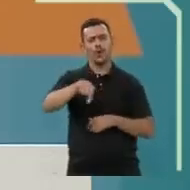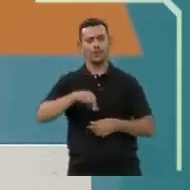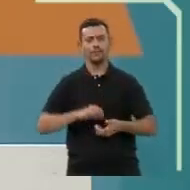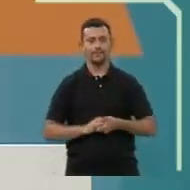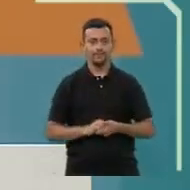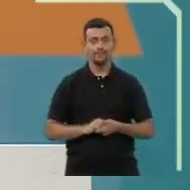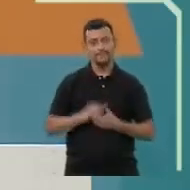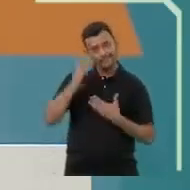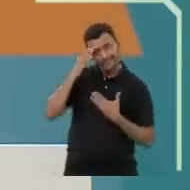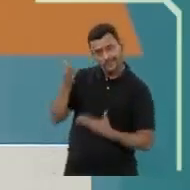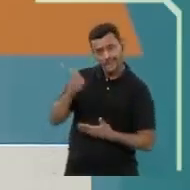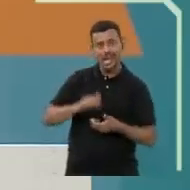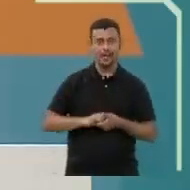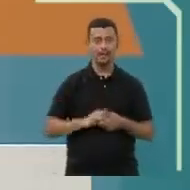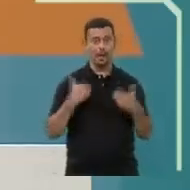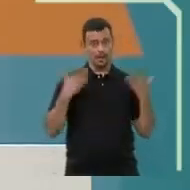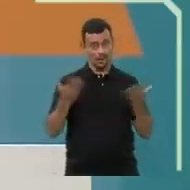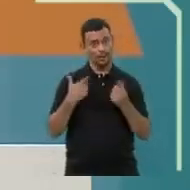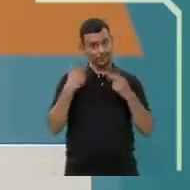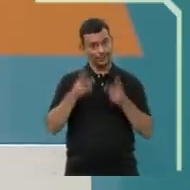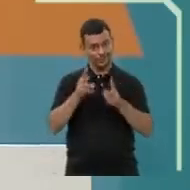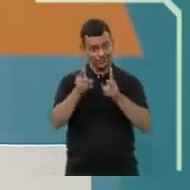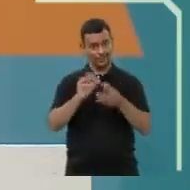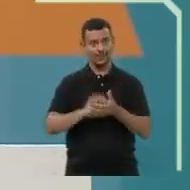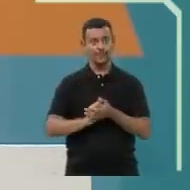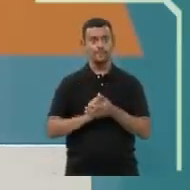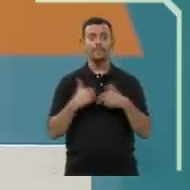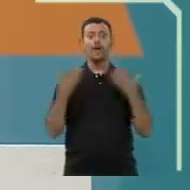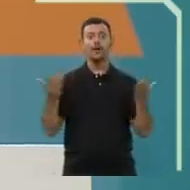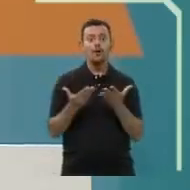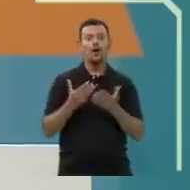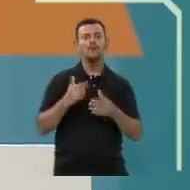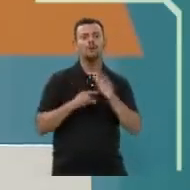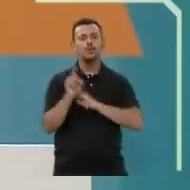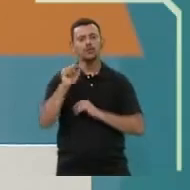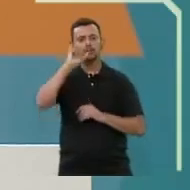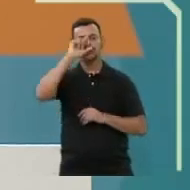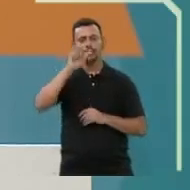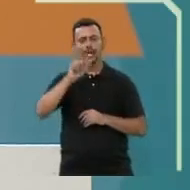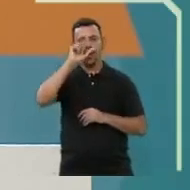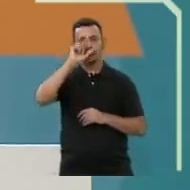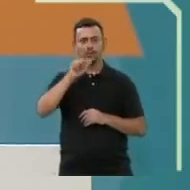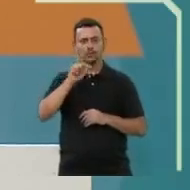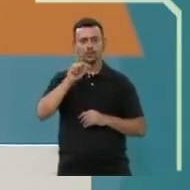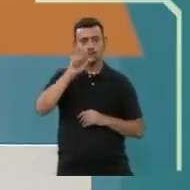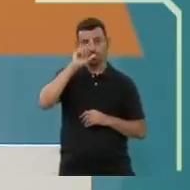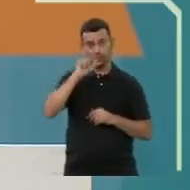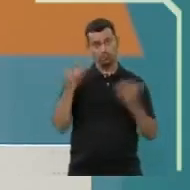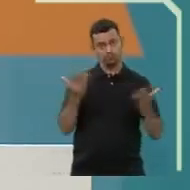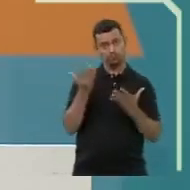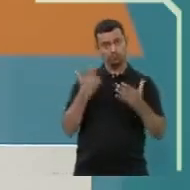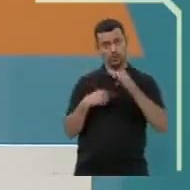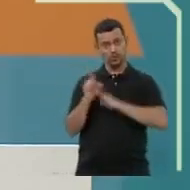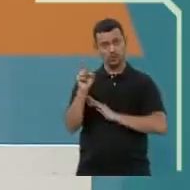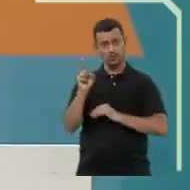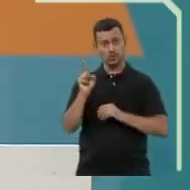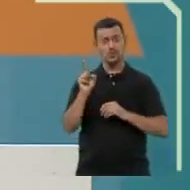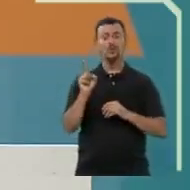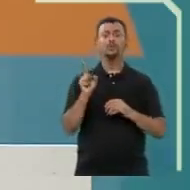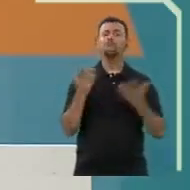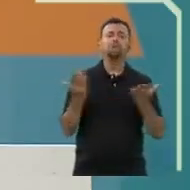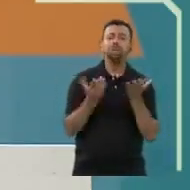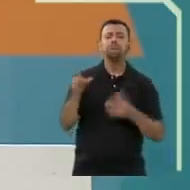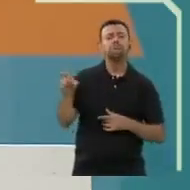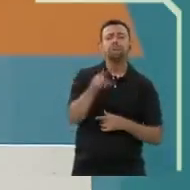prosseguimos agora. Quem pergunta é o candidato Geraldo Alckmin, do PSDB. E eu indago a quem vai